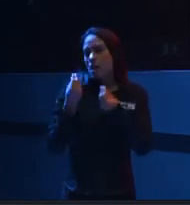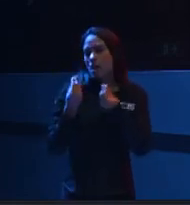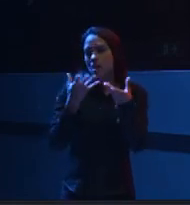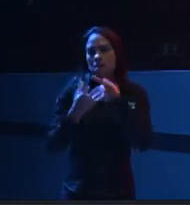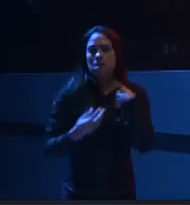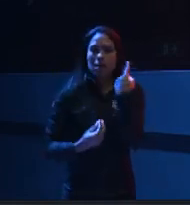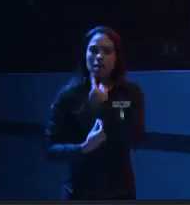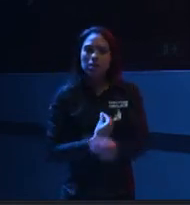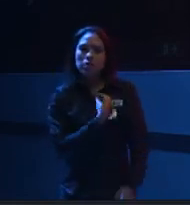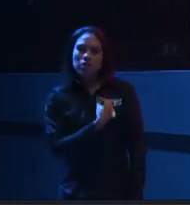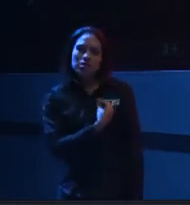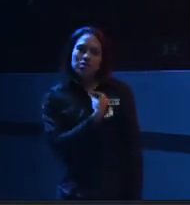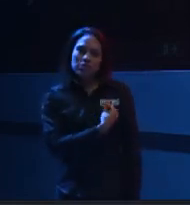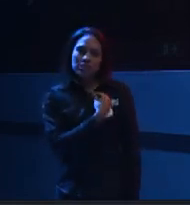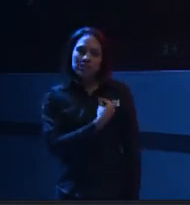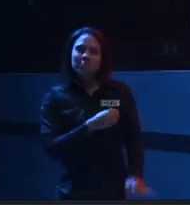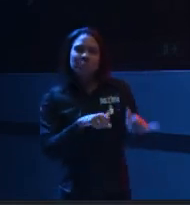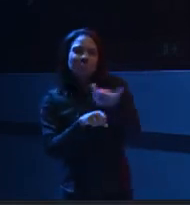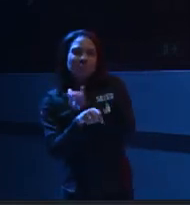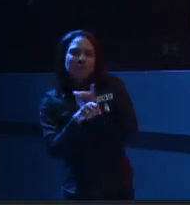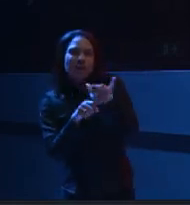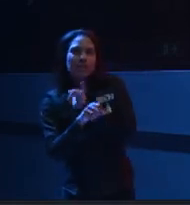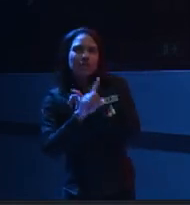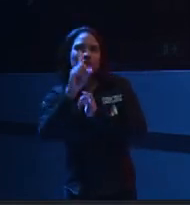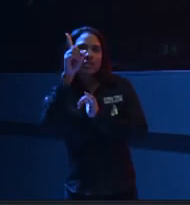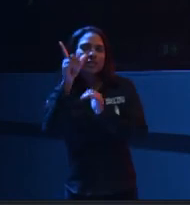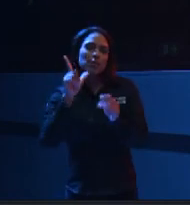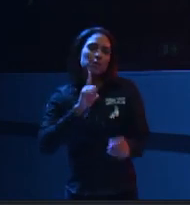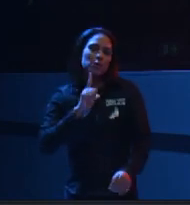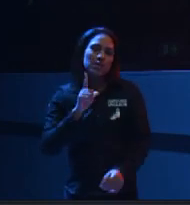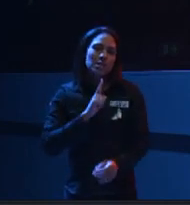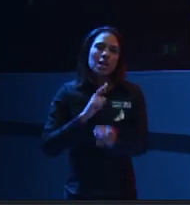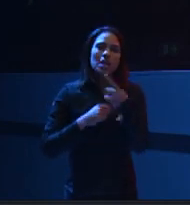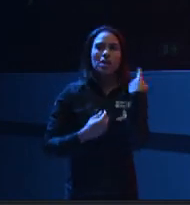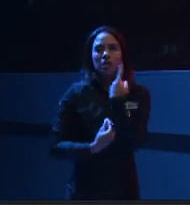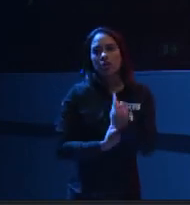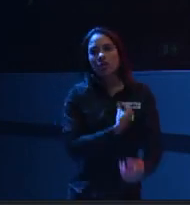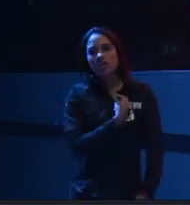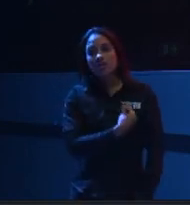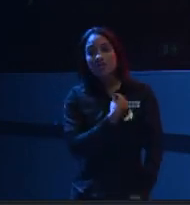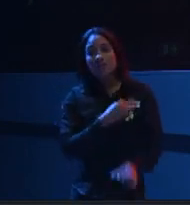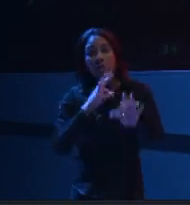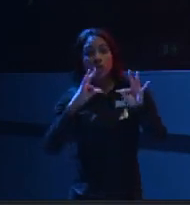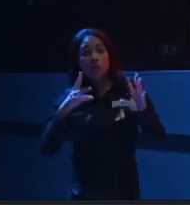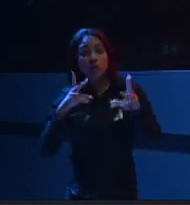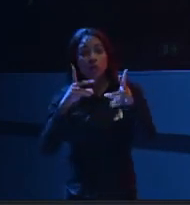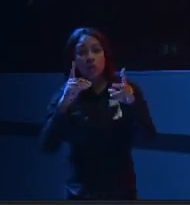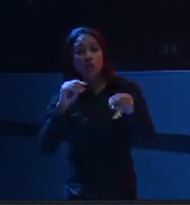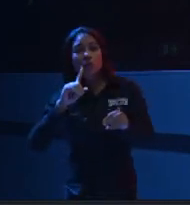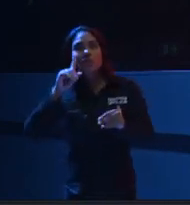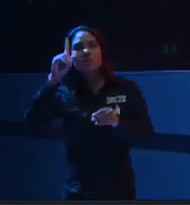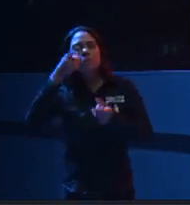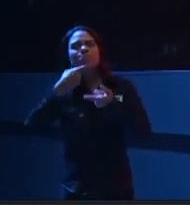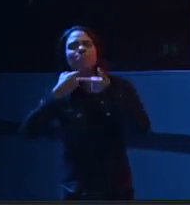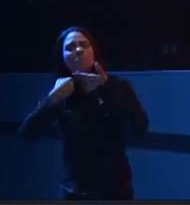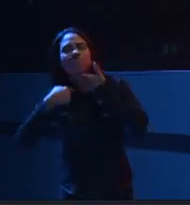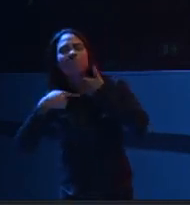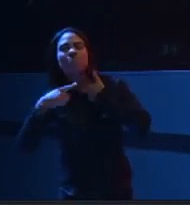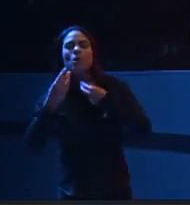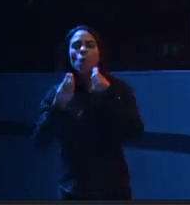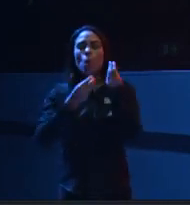cada gentinha que Deus quer que você tenha gata pensamento que Deus quer que você